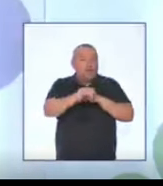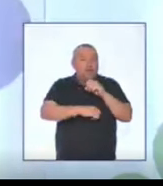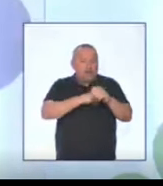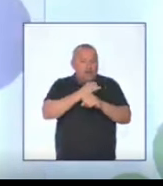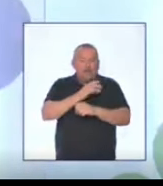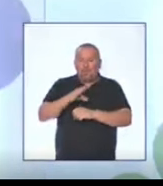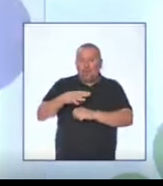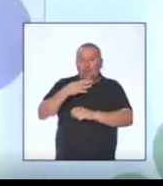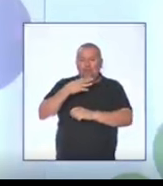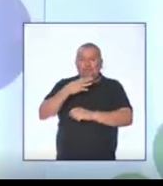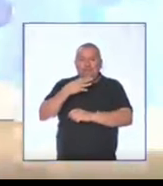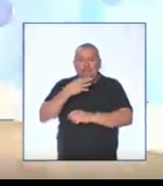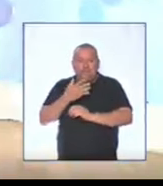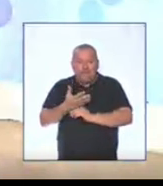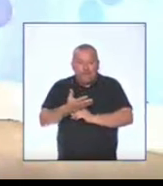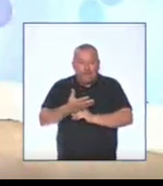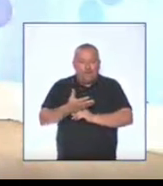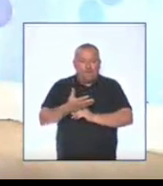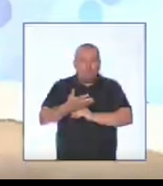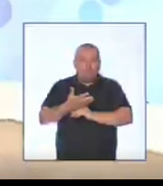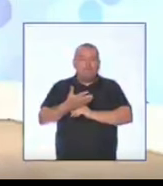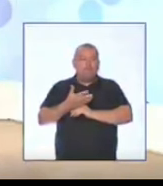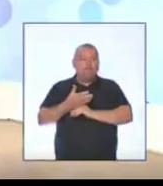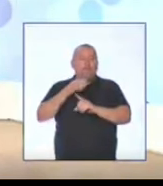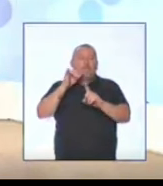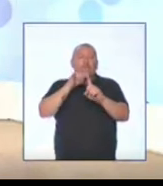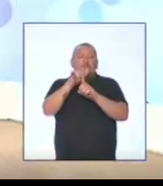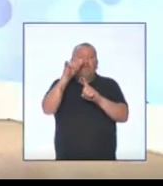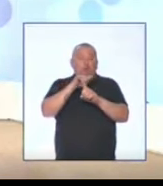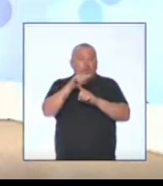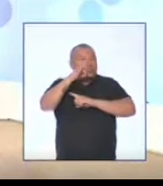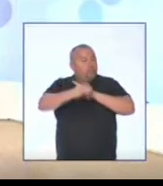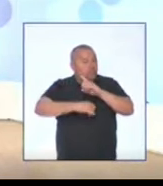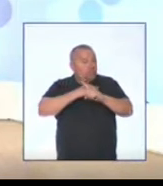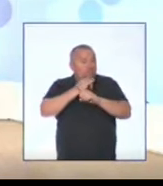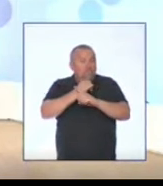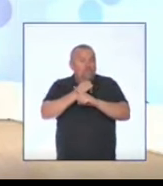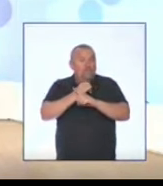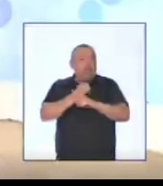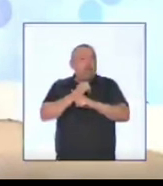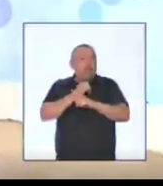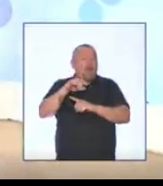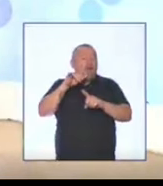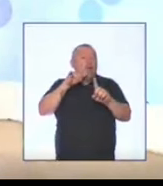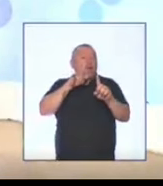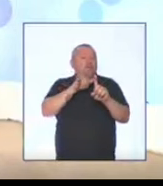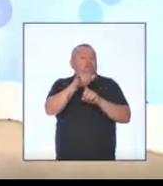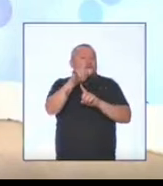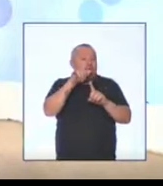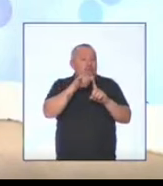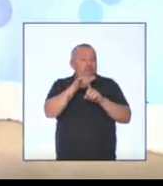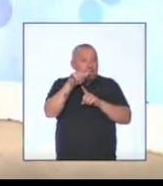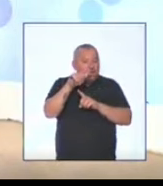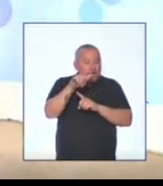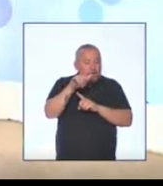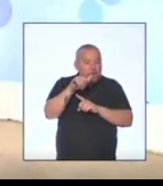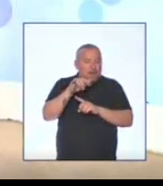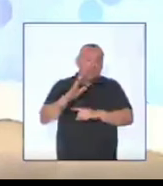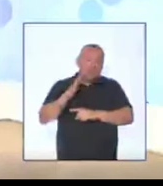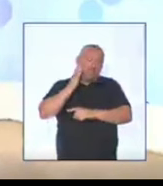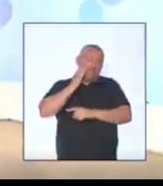já conhece sobre o que é o cyberbullying, que é justamente isso mesmo. É o bullying, nada mais é do que a